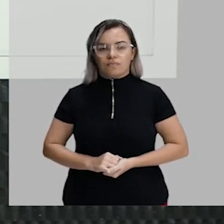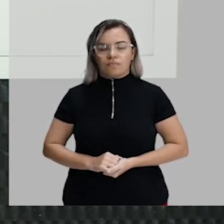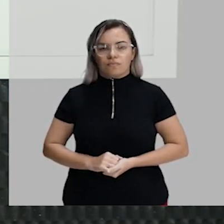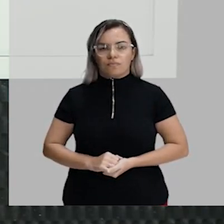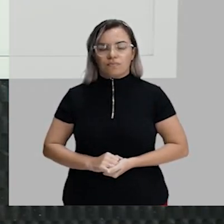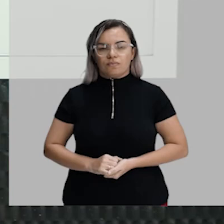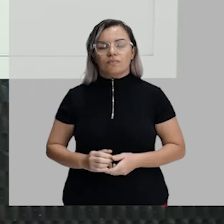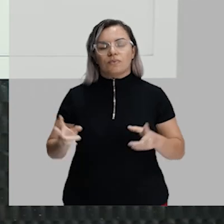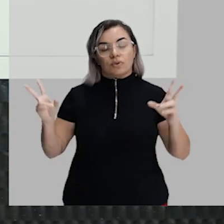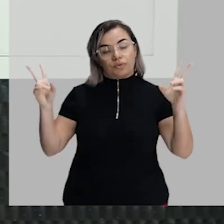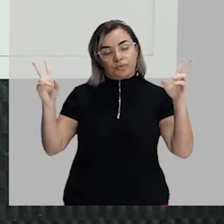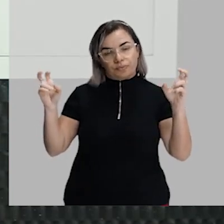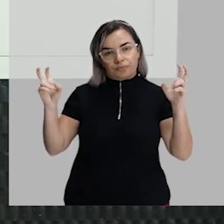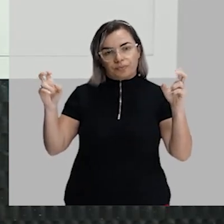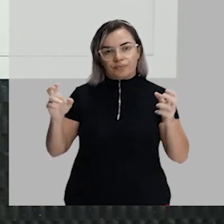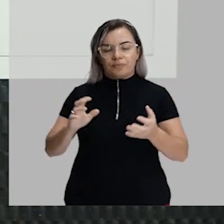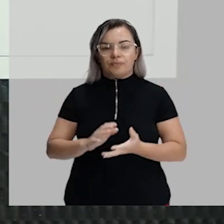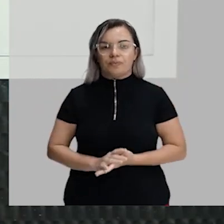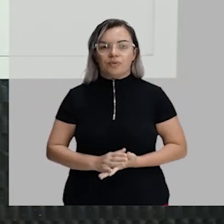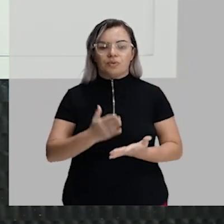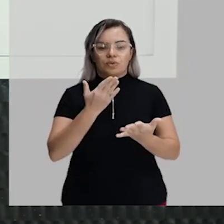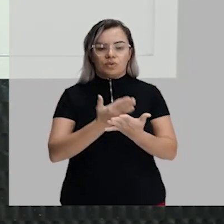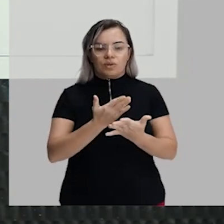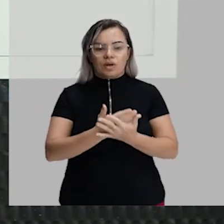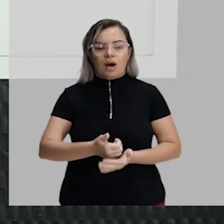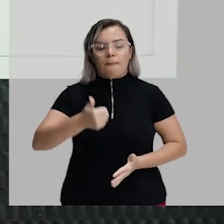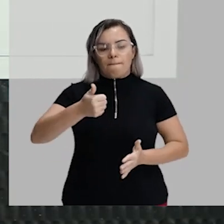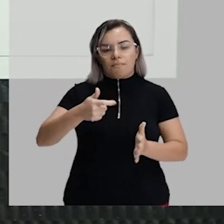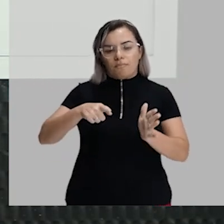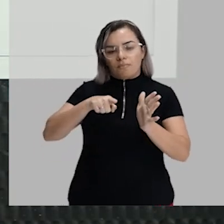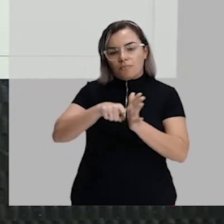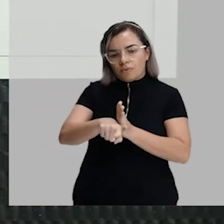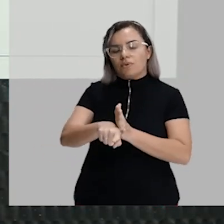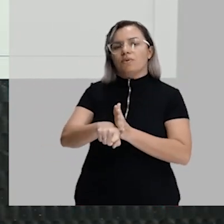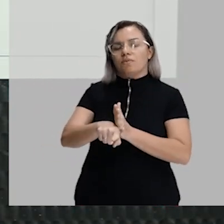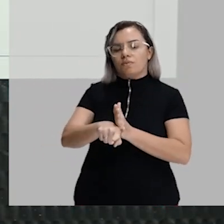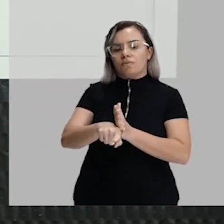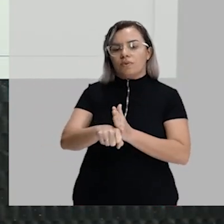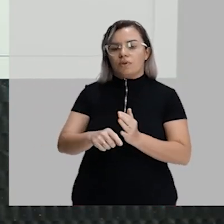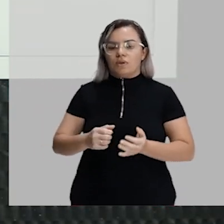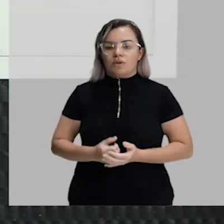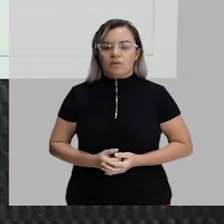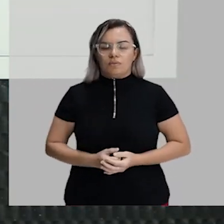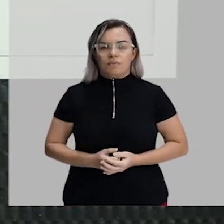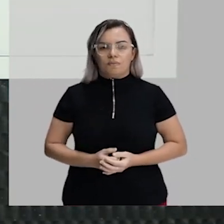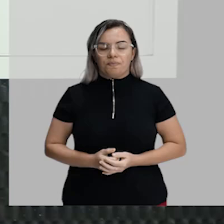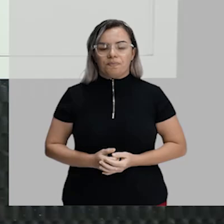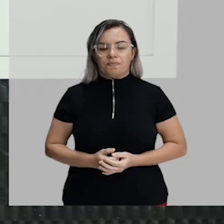esse é o tema da nossa aula. Então, vamos para a primeira questão. Então, a primeira questão diz o seguinte.